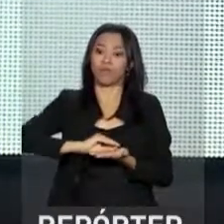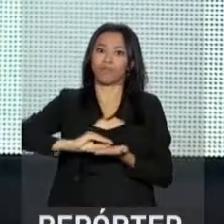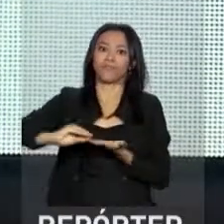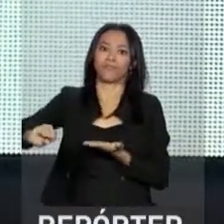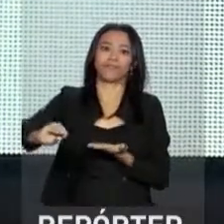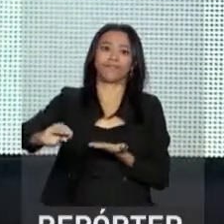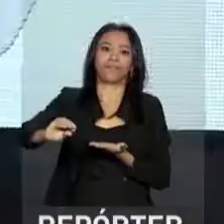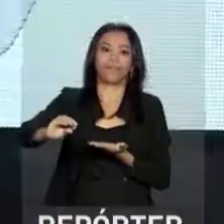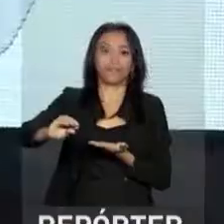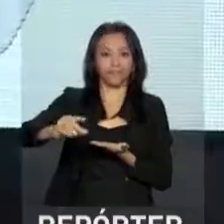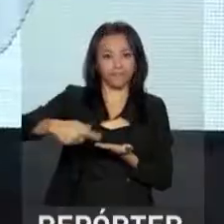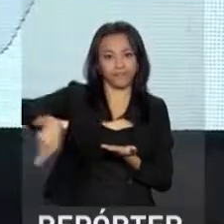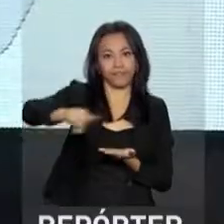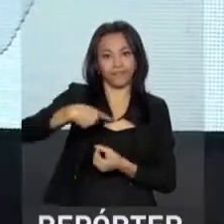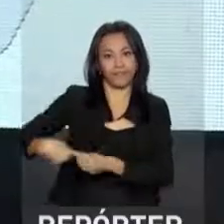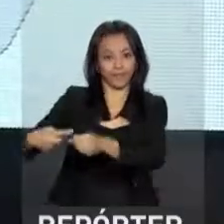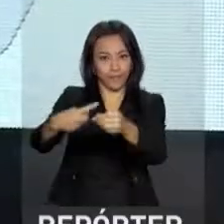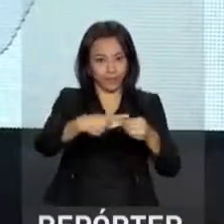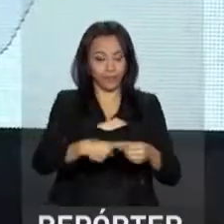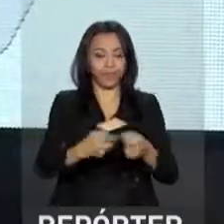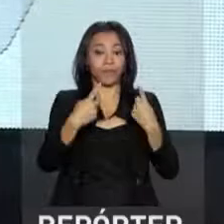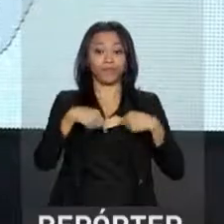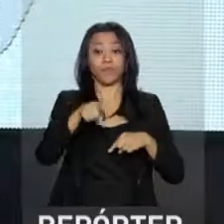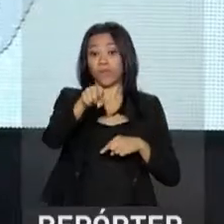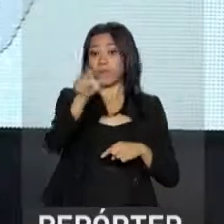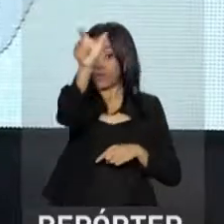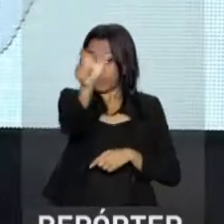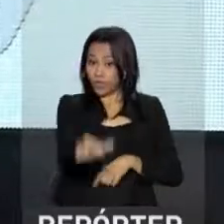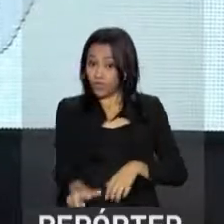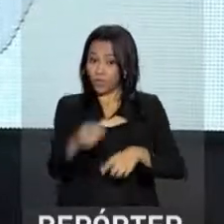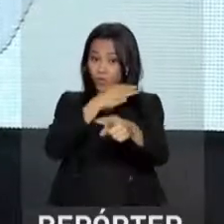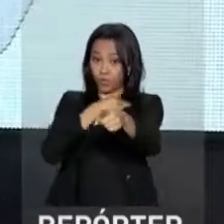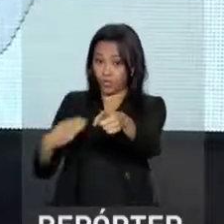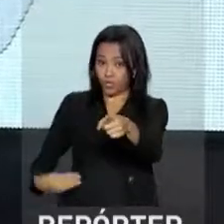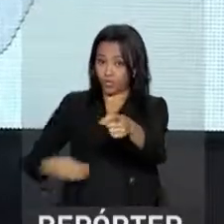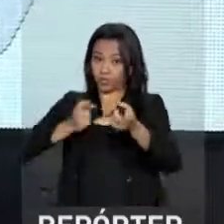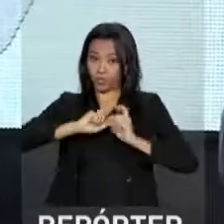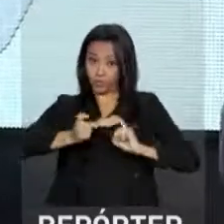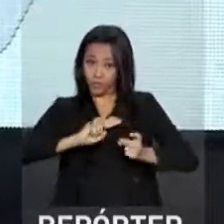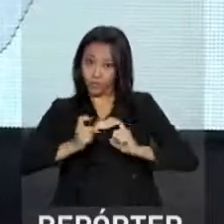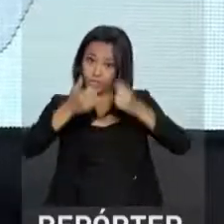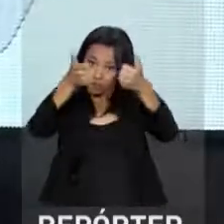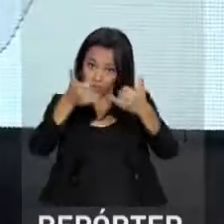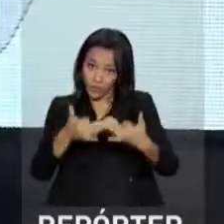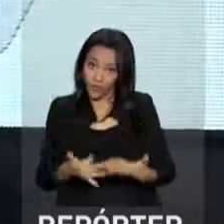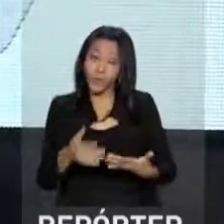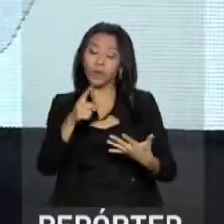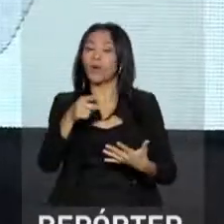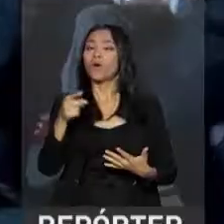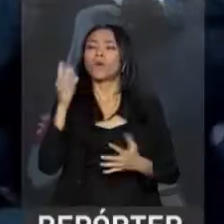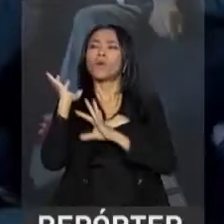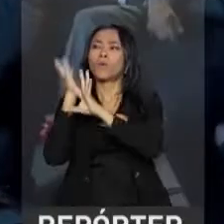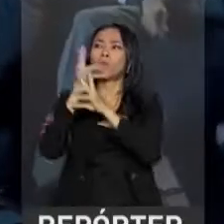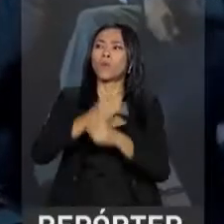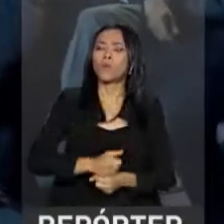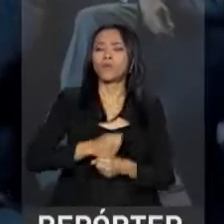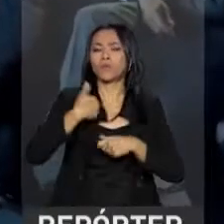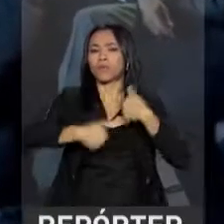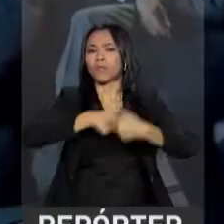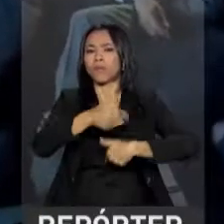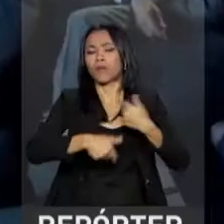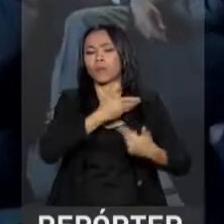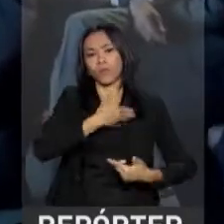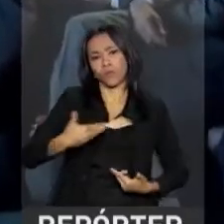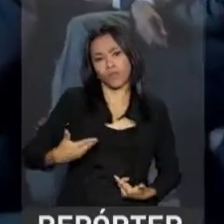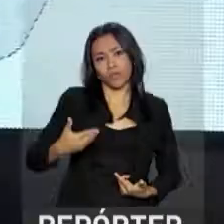a transferência. O ministro do Planejamento, Desenvolvimento e Gestão lembrou as ações do governo federal que permitiram a